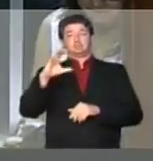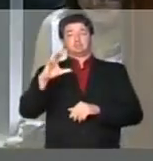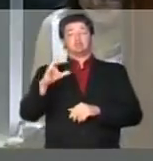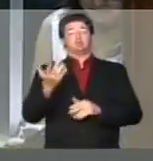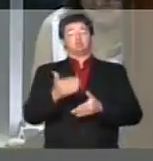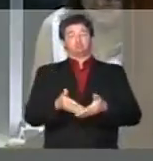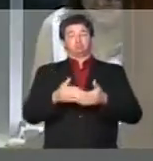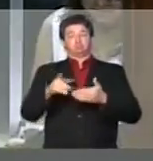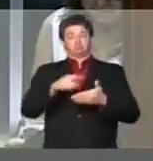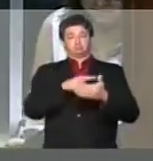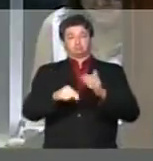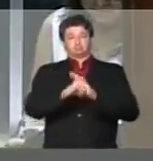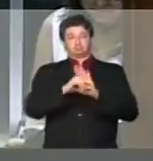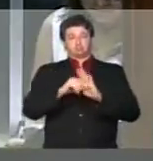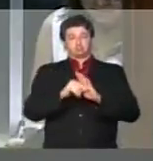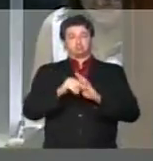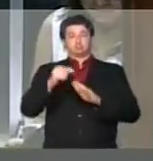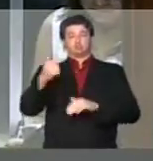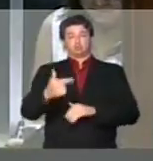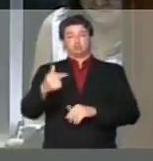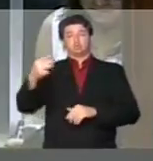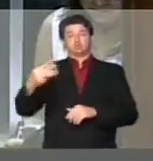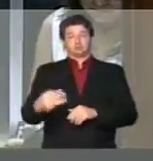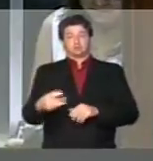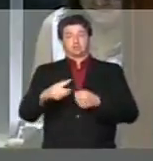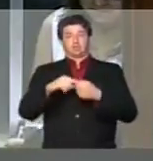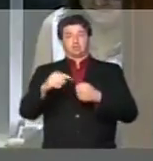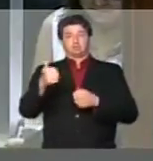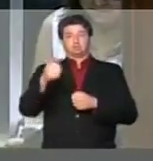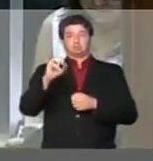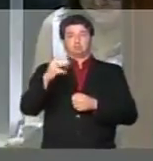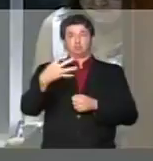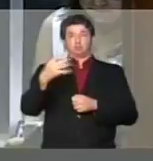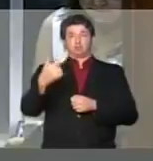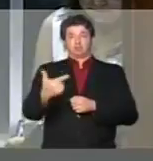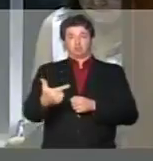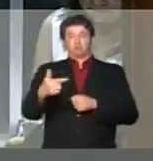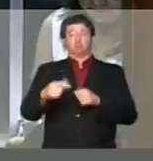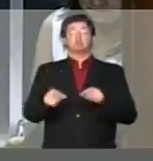à revogação dos incisos 2 e 3 do artigo 1042,